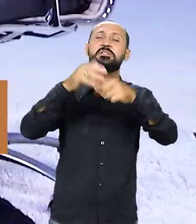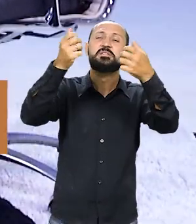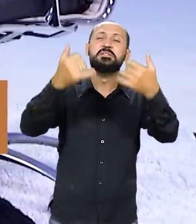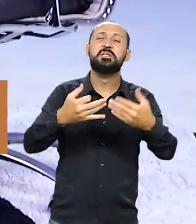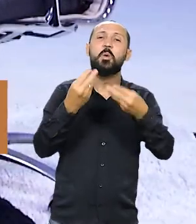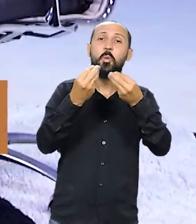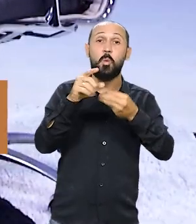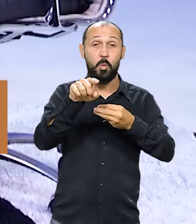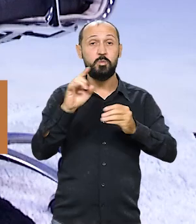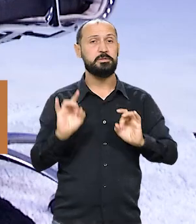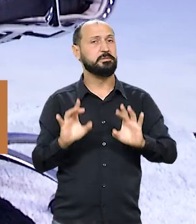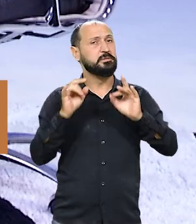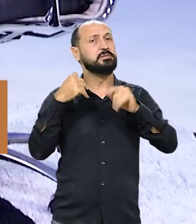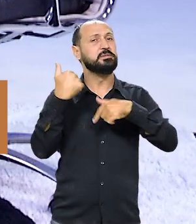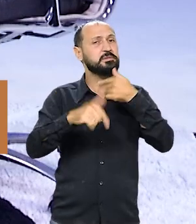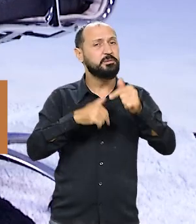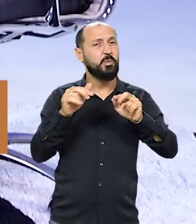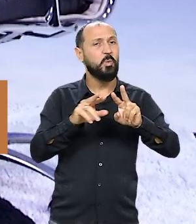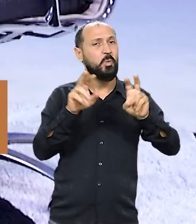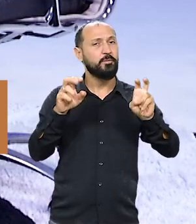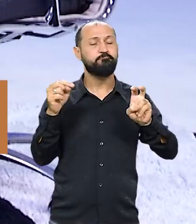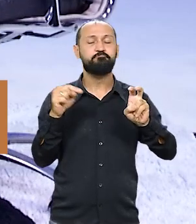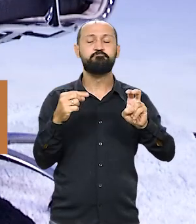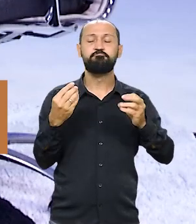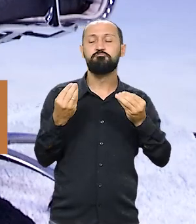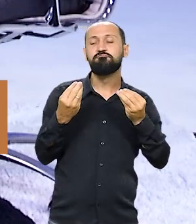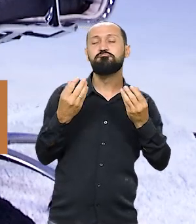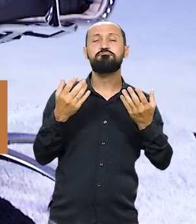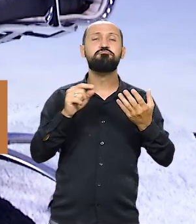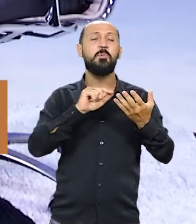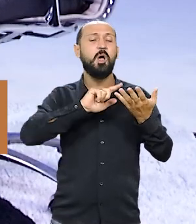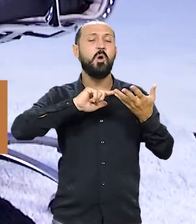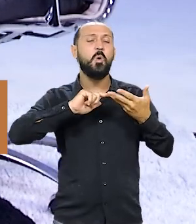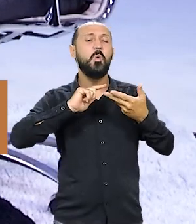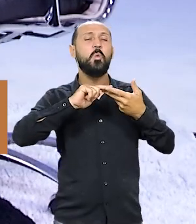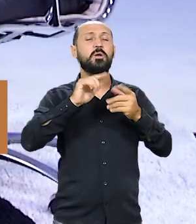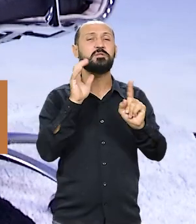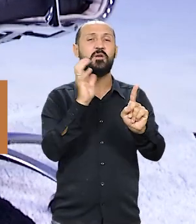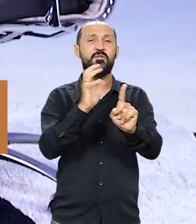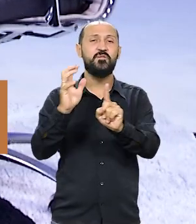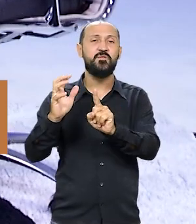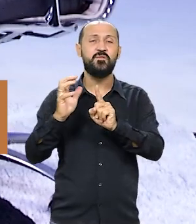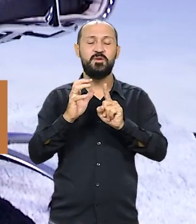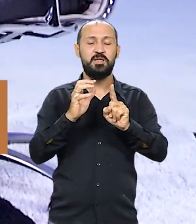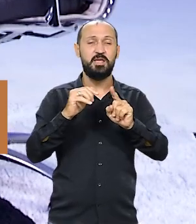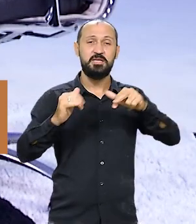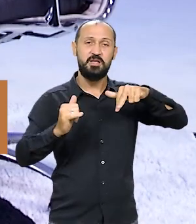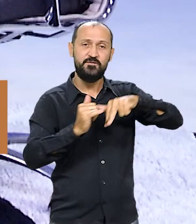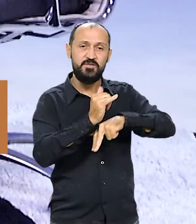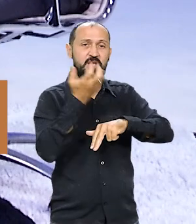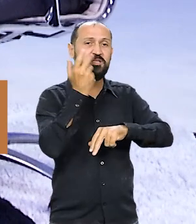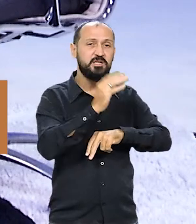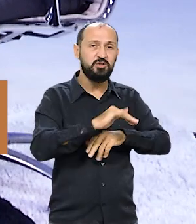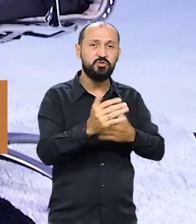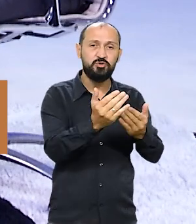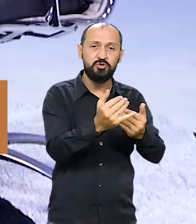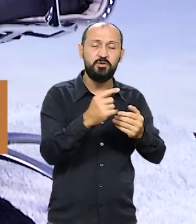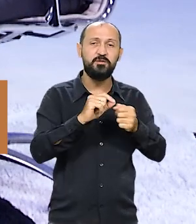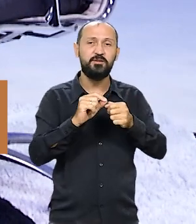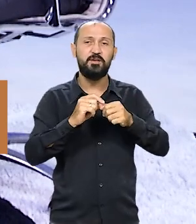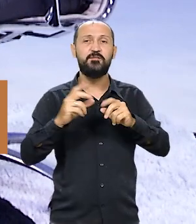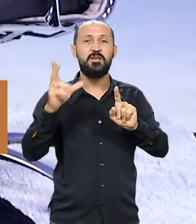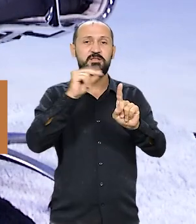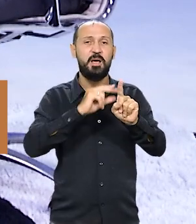senhor falasse, como especialista e atuante nessa área, quais são as consequências que essa vítima, essa criança e esse